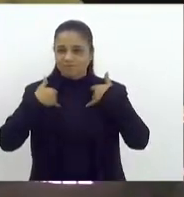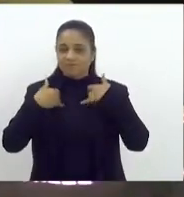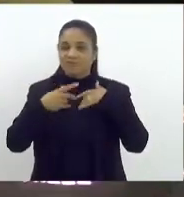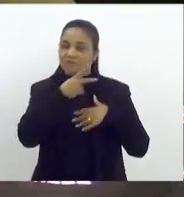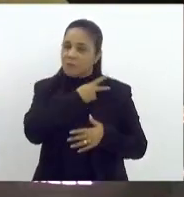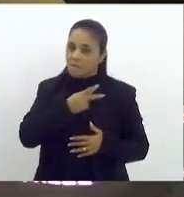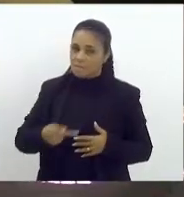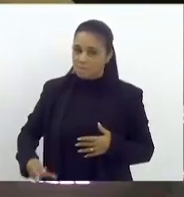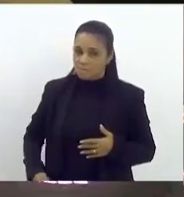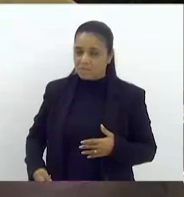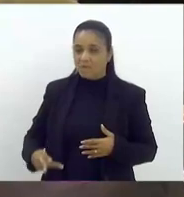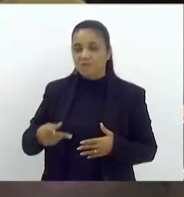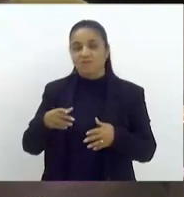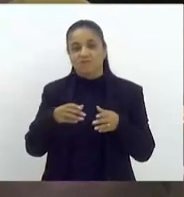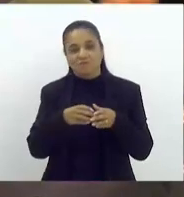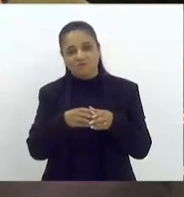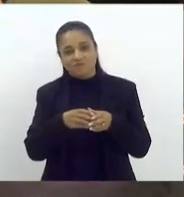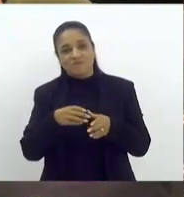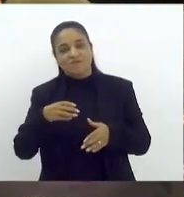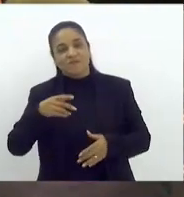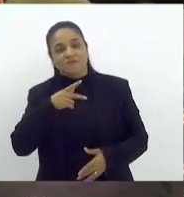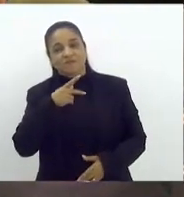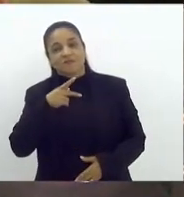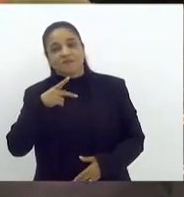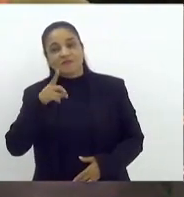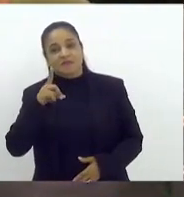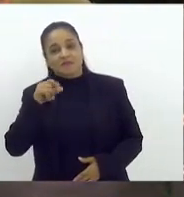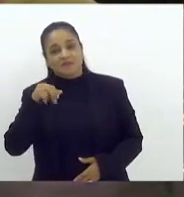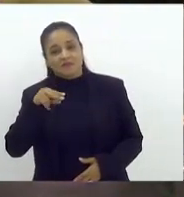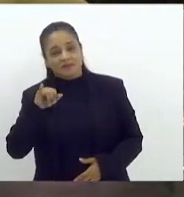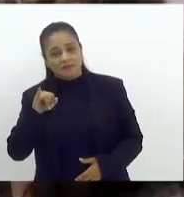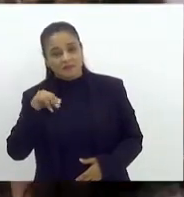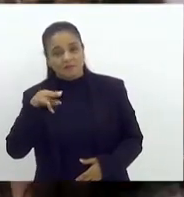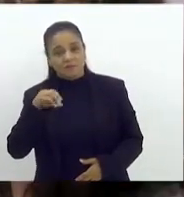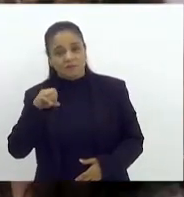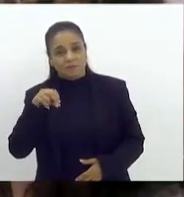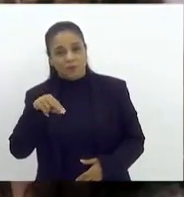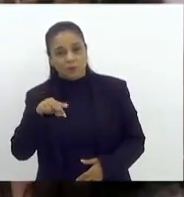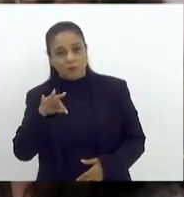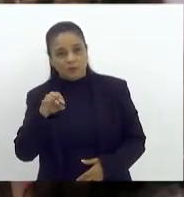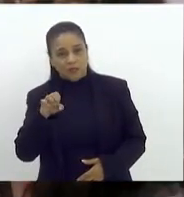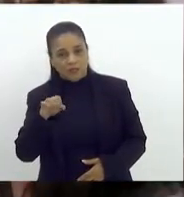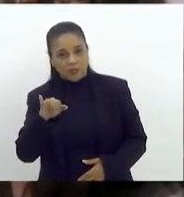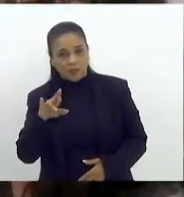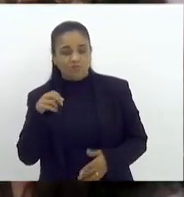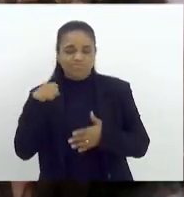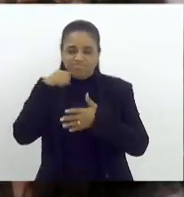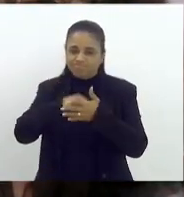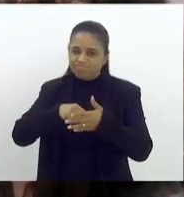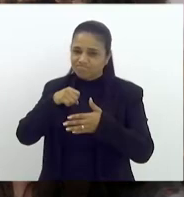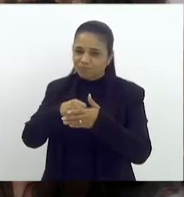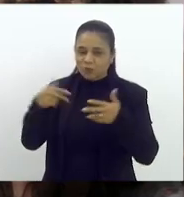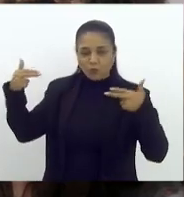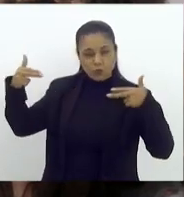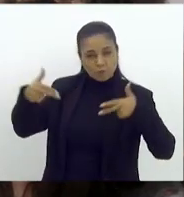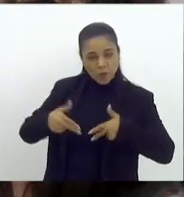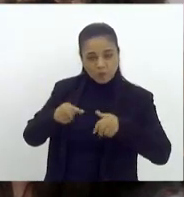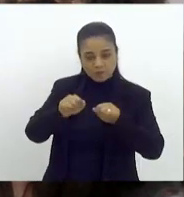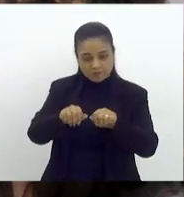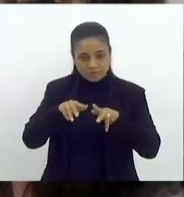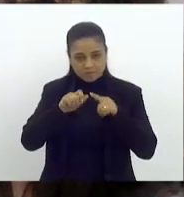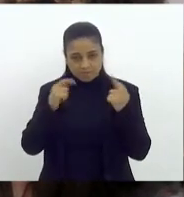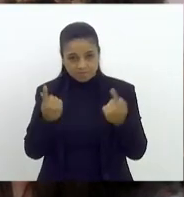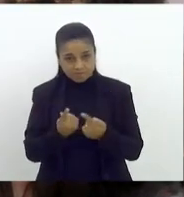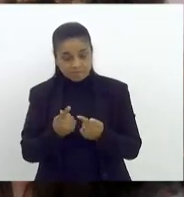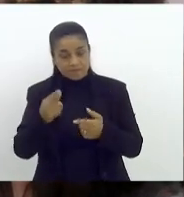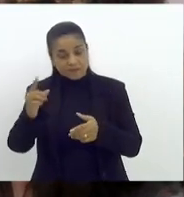presidenta Dani Monteiro articulando essa luta do hip hop aqui na Assembleia Legislativa mas trazendo para